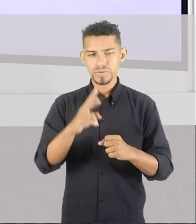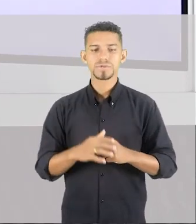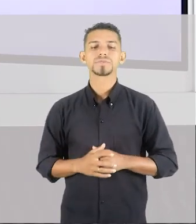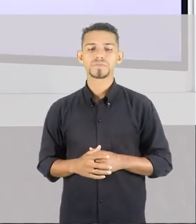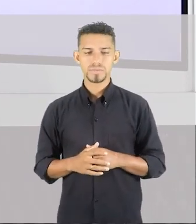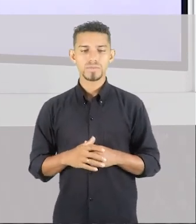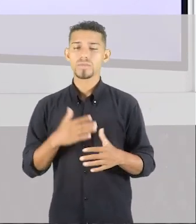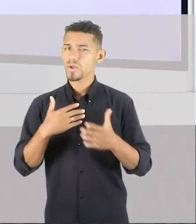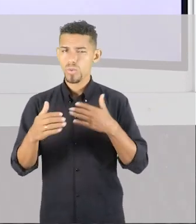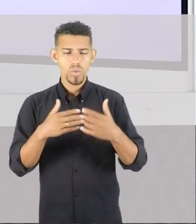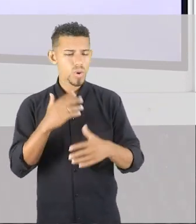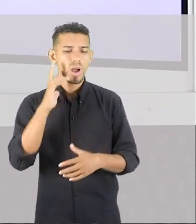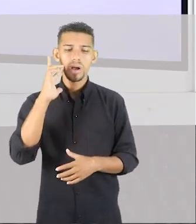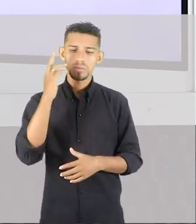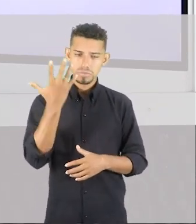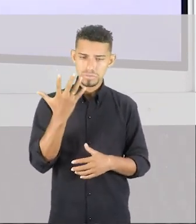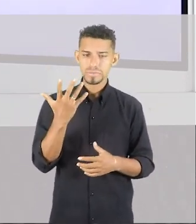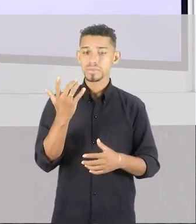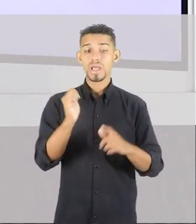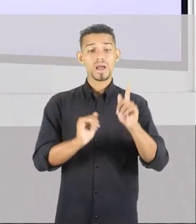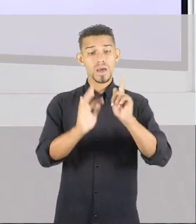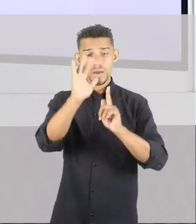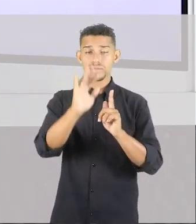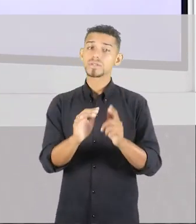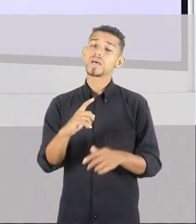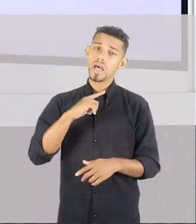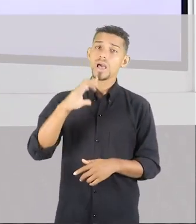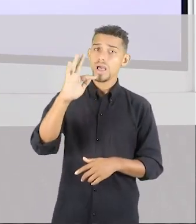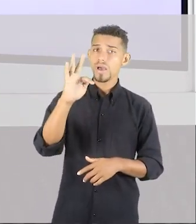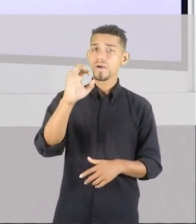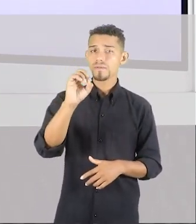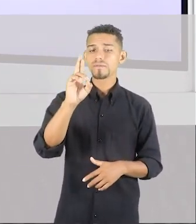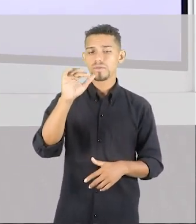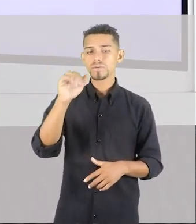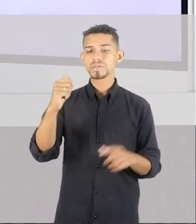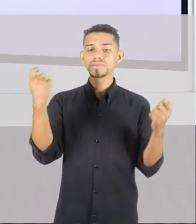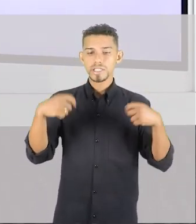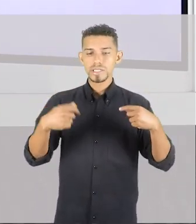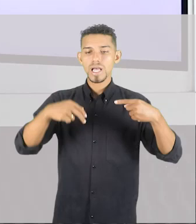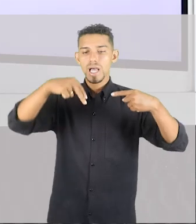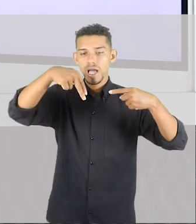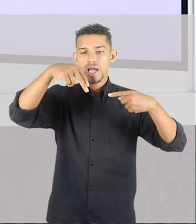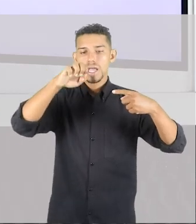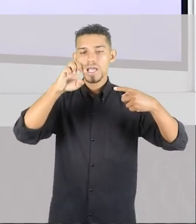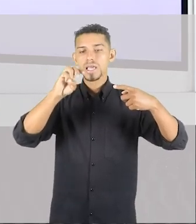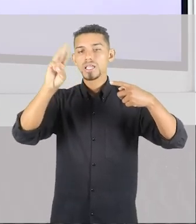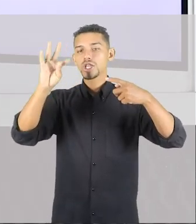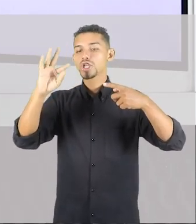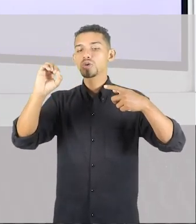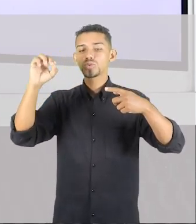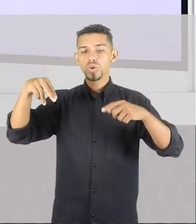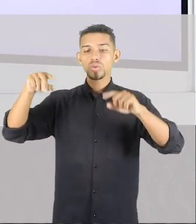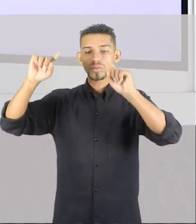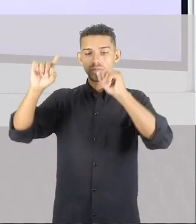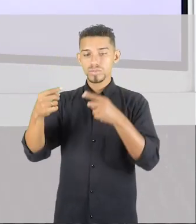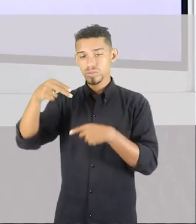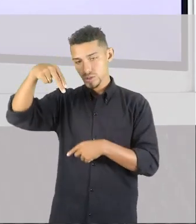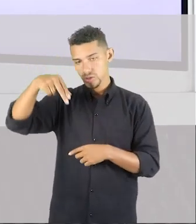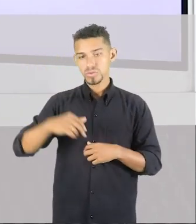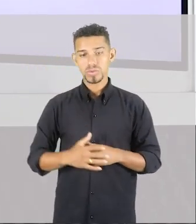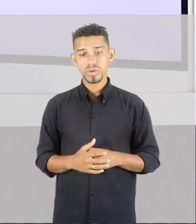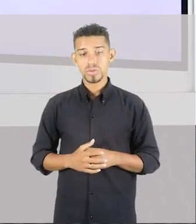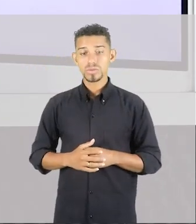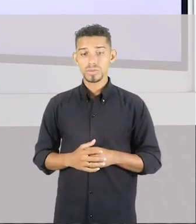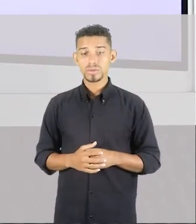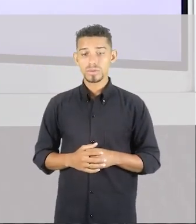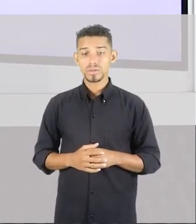tá? De qualquer natureza, força gravitacional, se é força, tem que estar em Newton no sistema internacional. Tá? A carga, o módulo